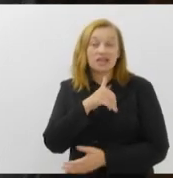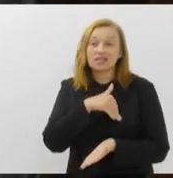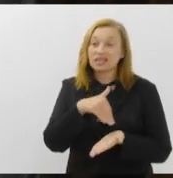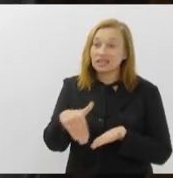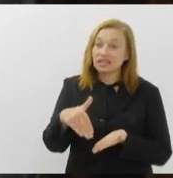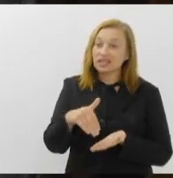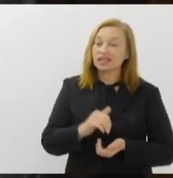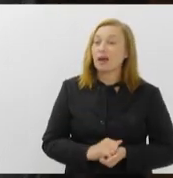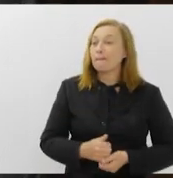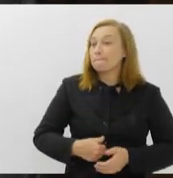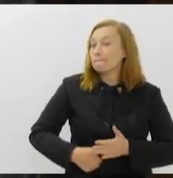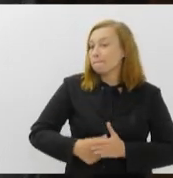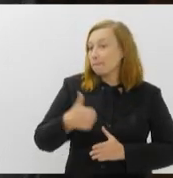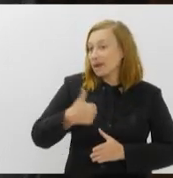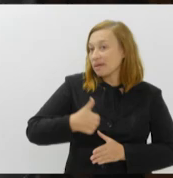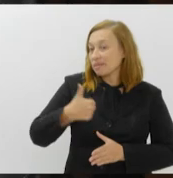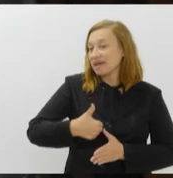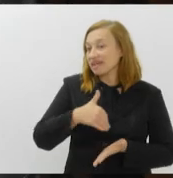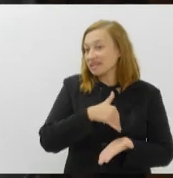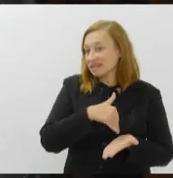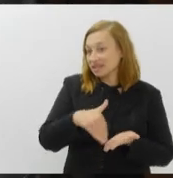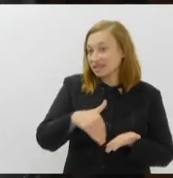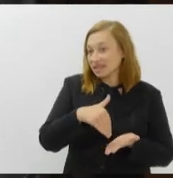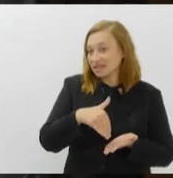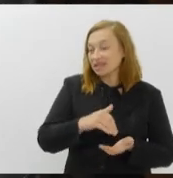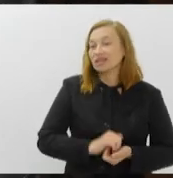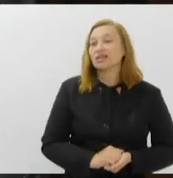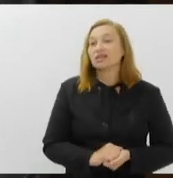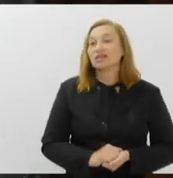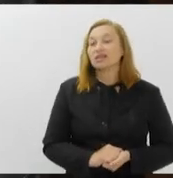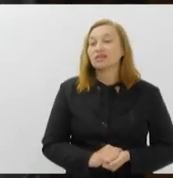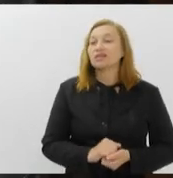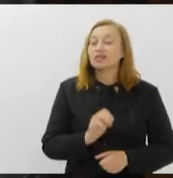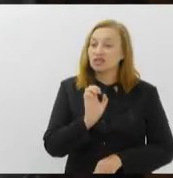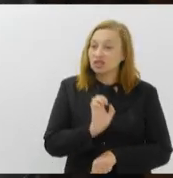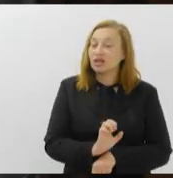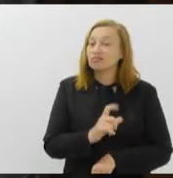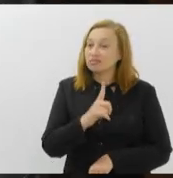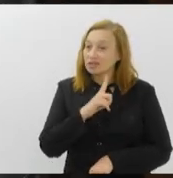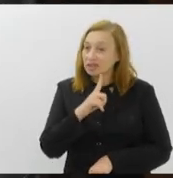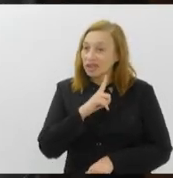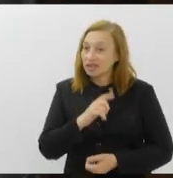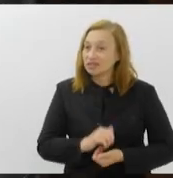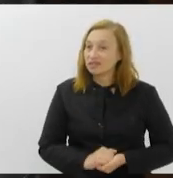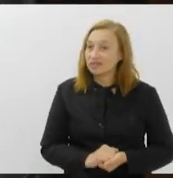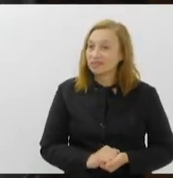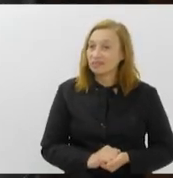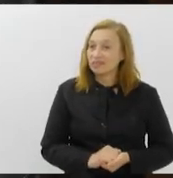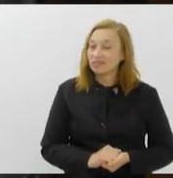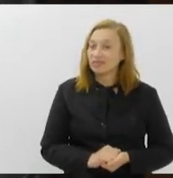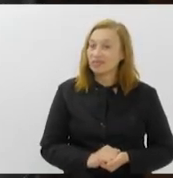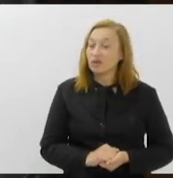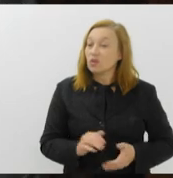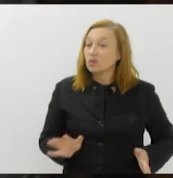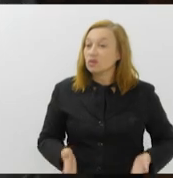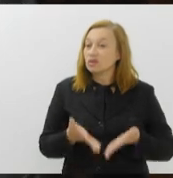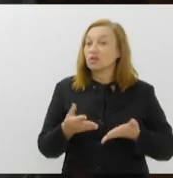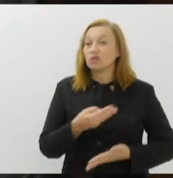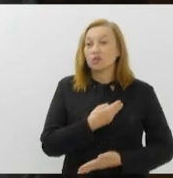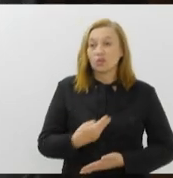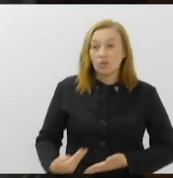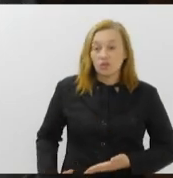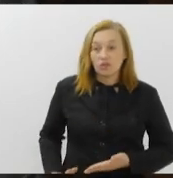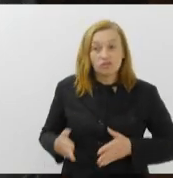que é a primeira secretaria que o nosso Estado tem, é uma iniciativa do governo que é